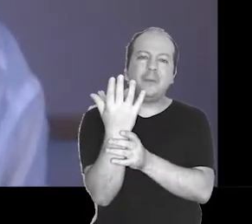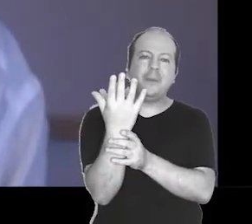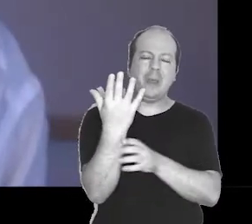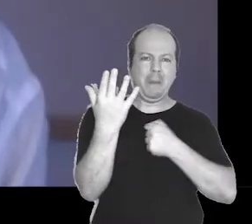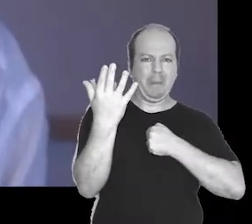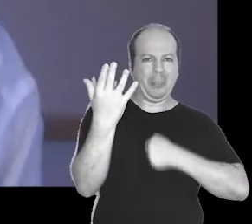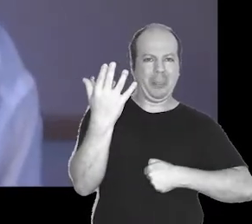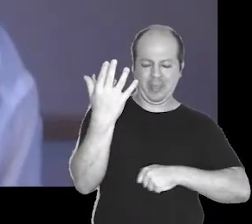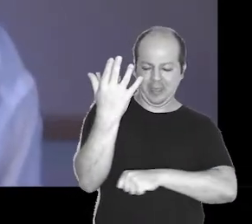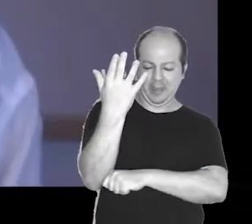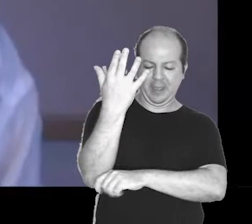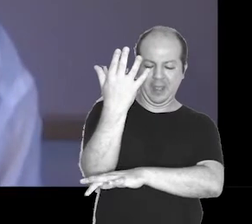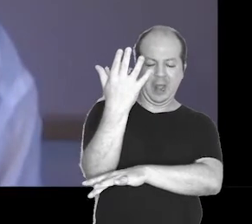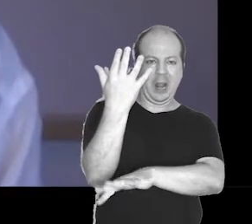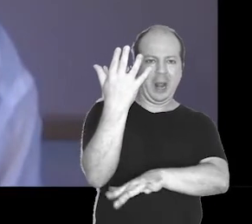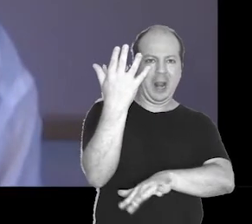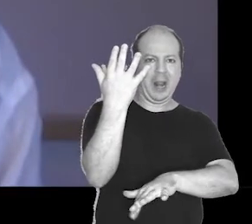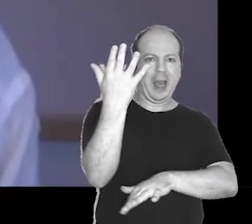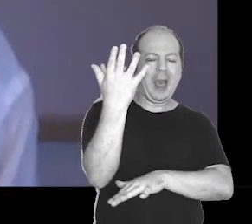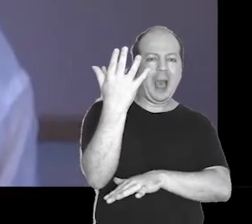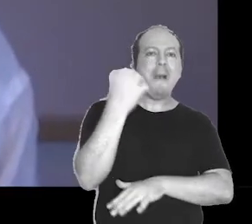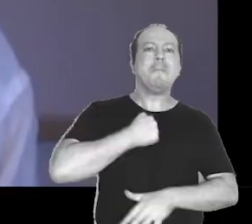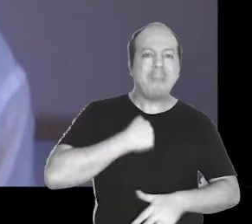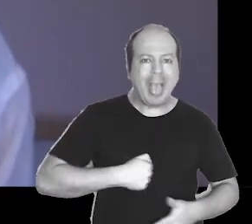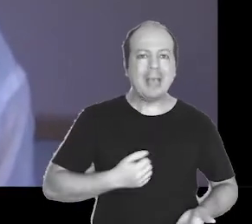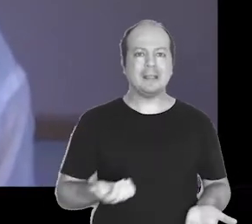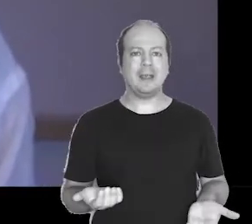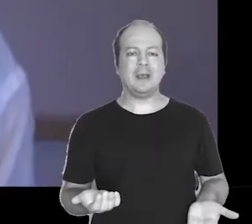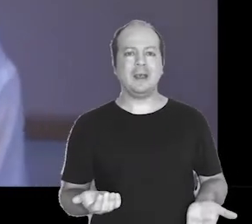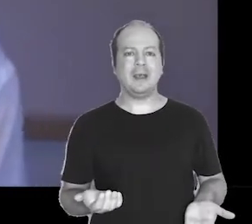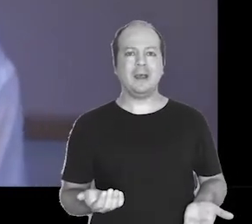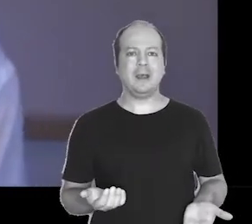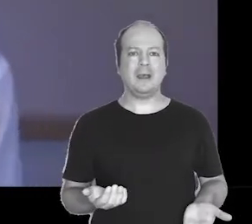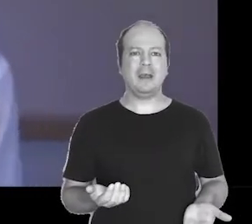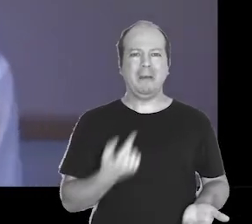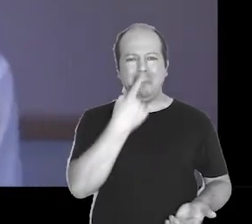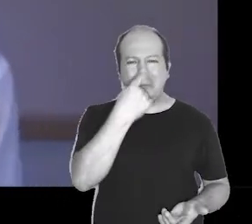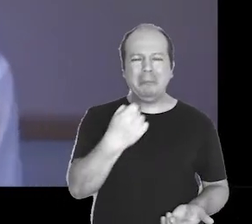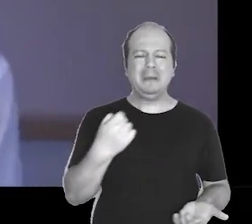cheiroso da merda.